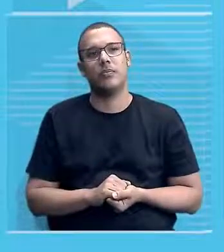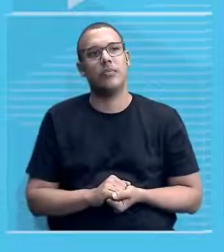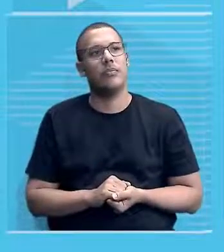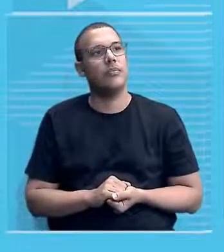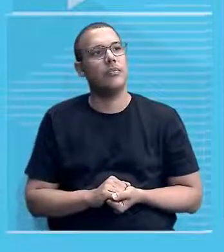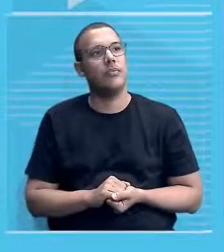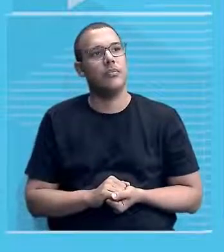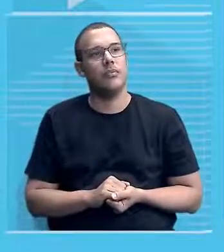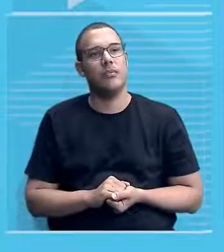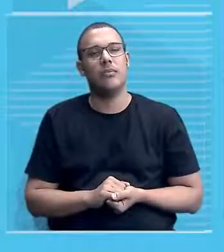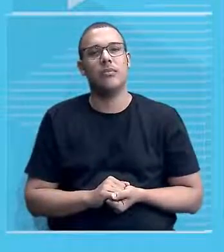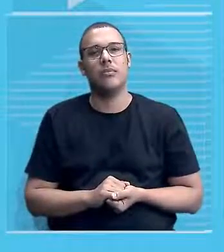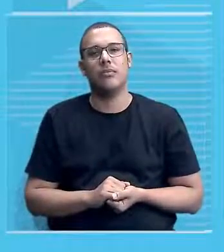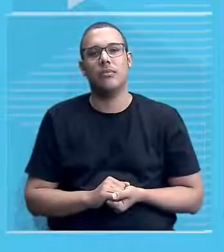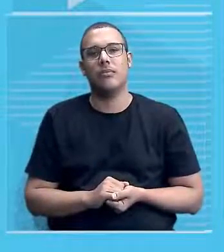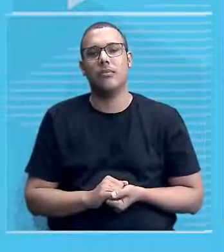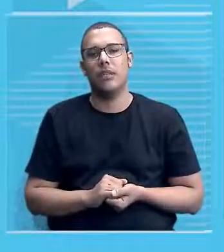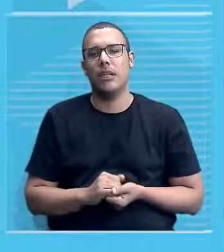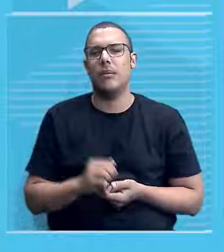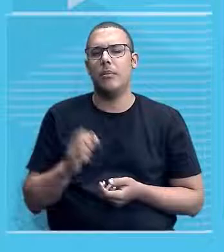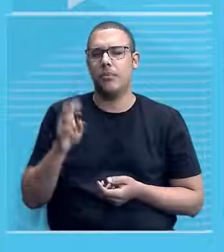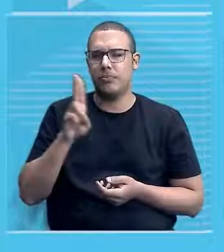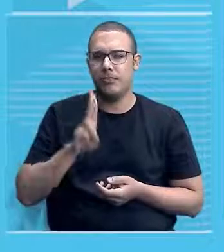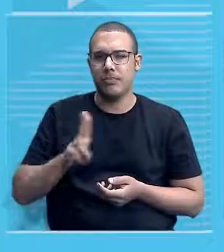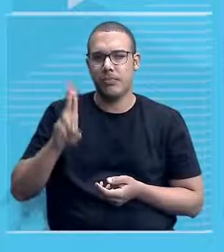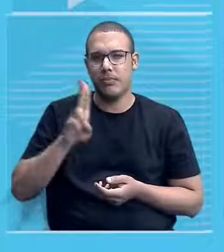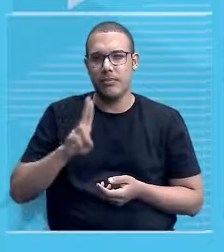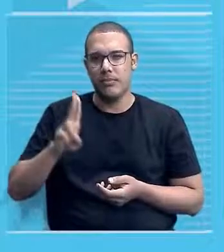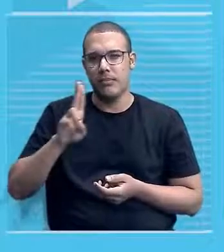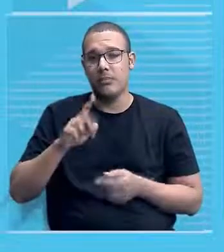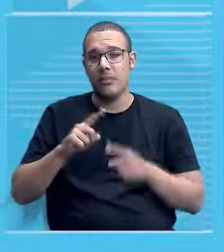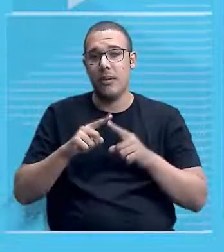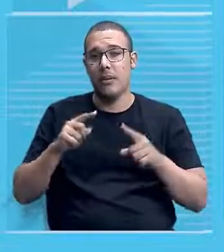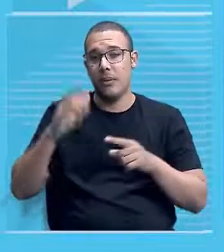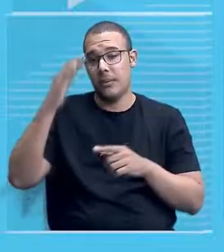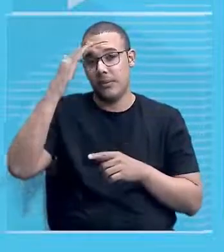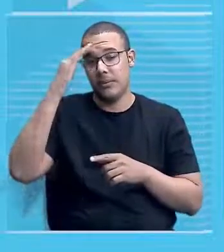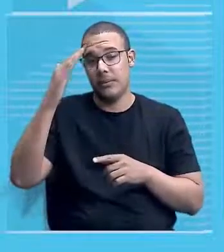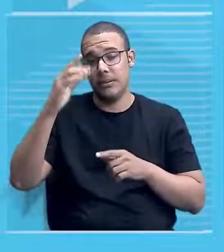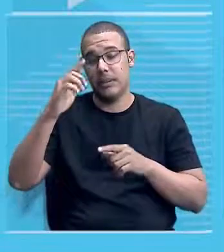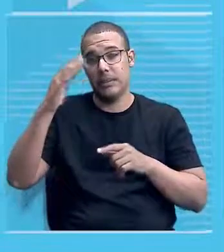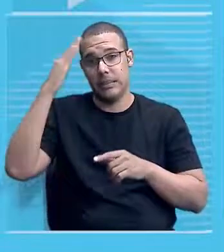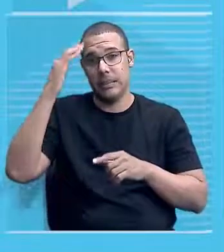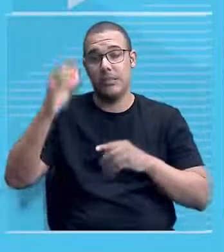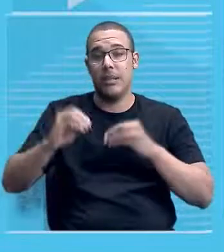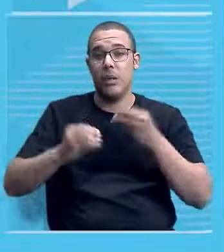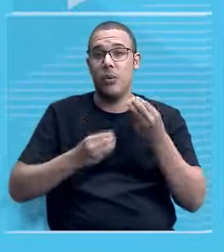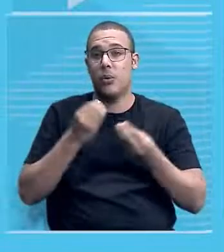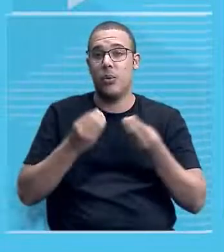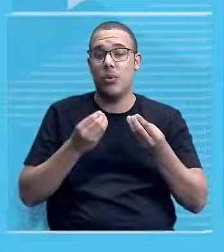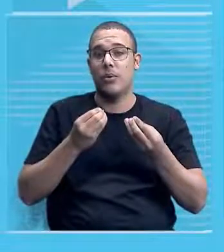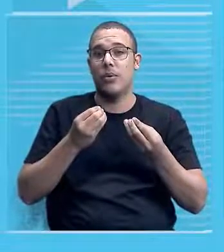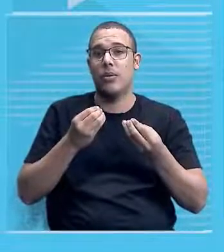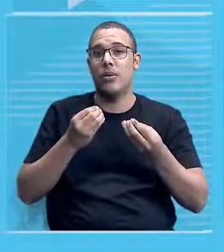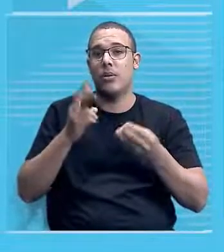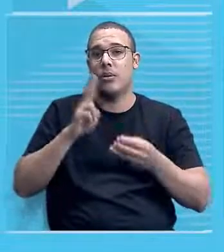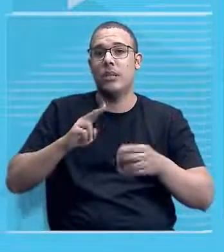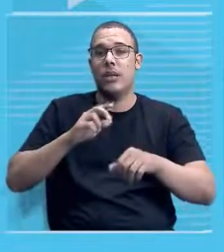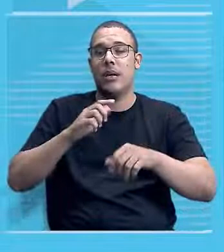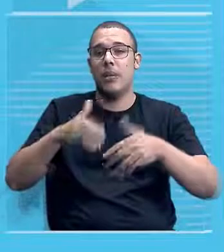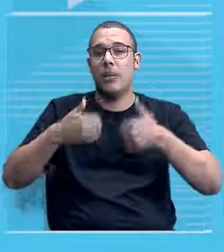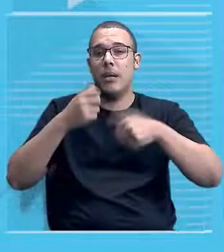já serviu para muitas coisas né mas o principal é a gente saber usar bem o tempo